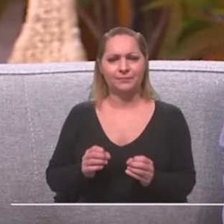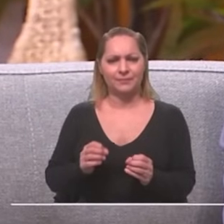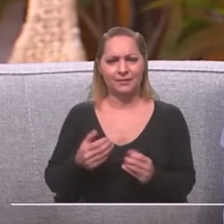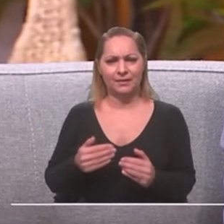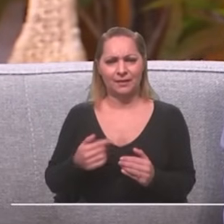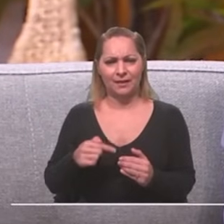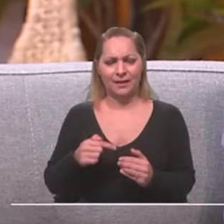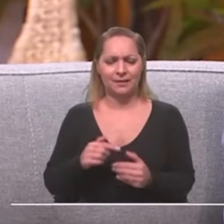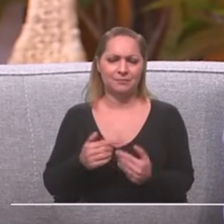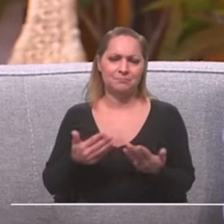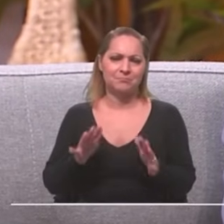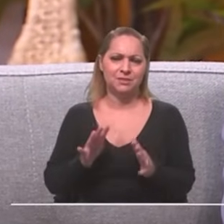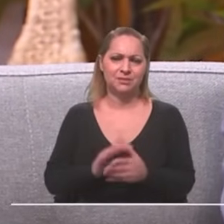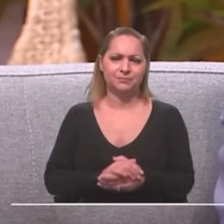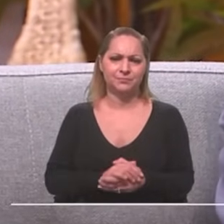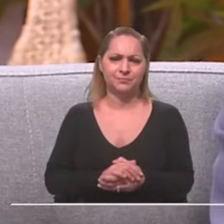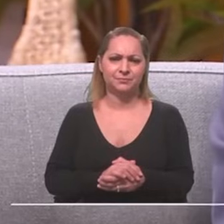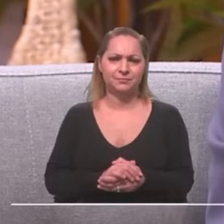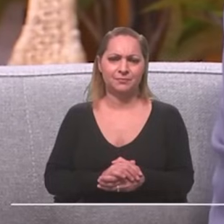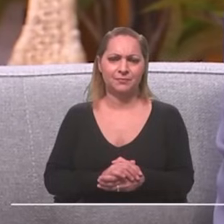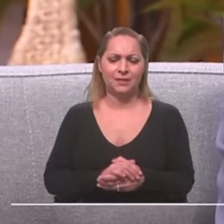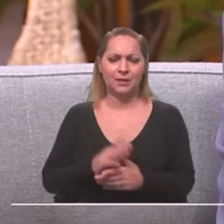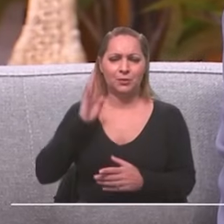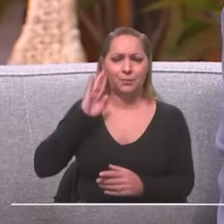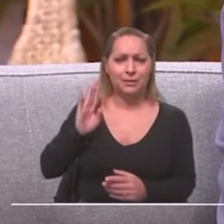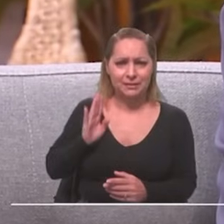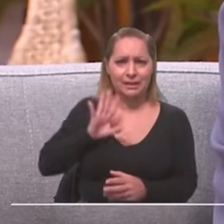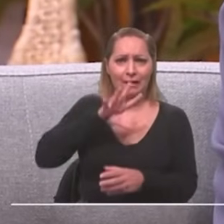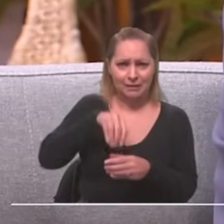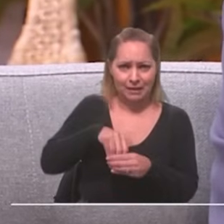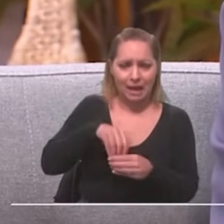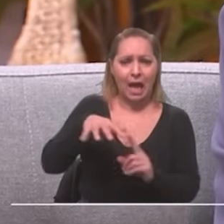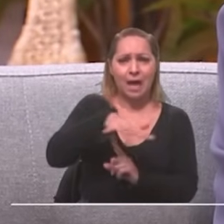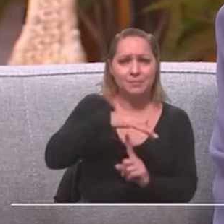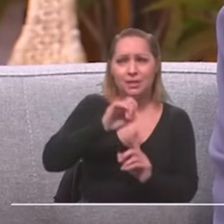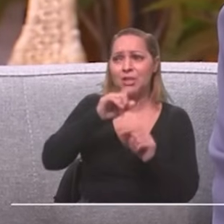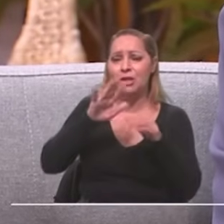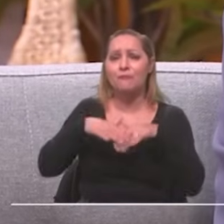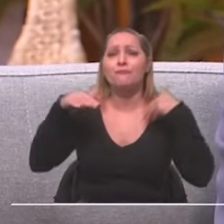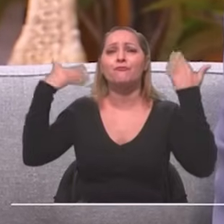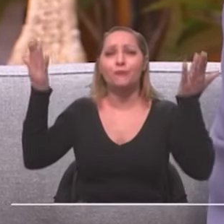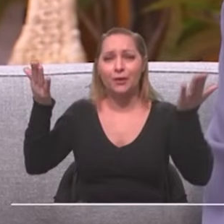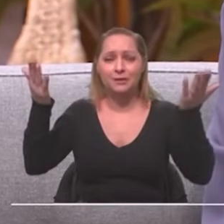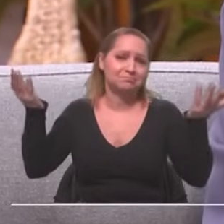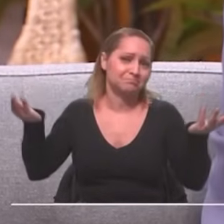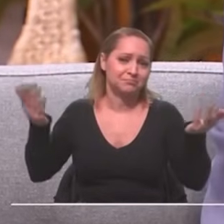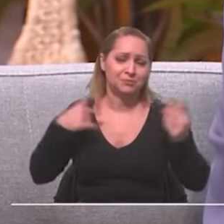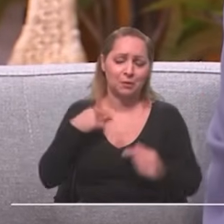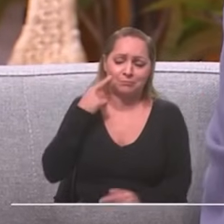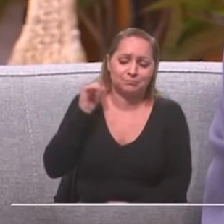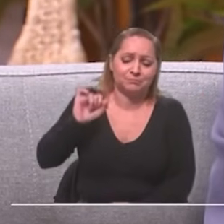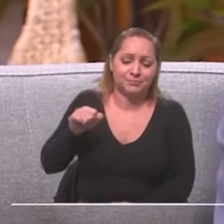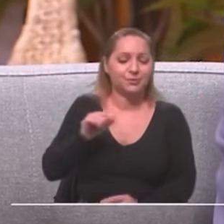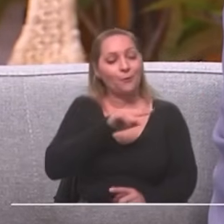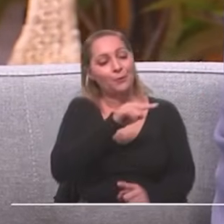Também. Sim, mas isso no meio militar e fora do meio militar. Claro. Nós temos que reagir a isso da melhor forma, ignorando uns,